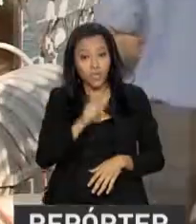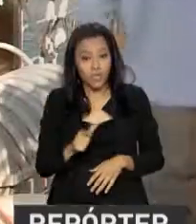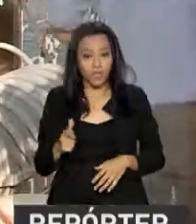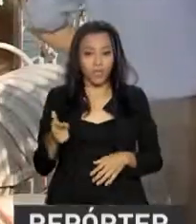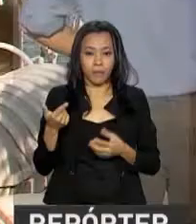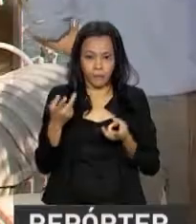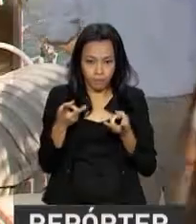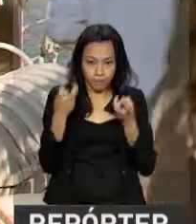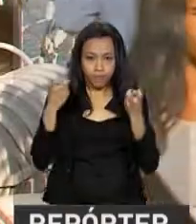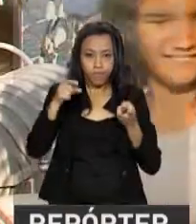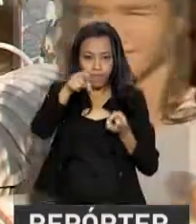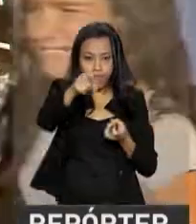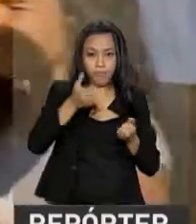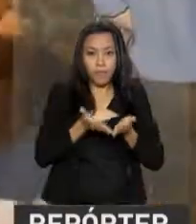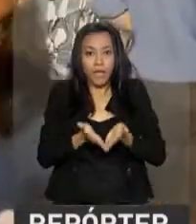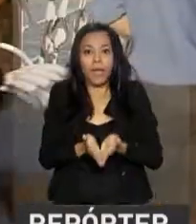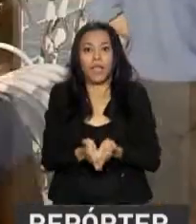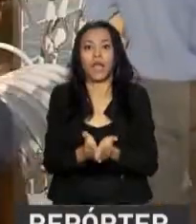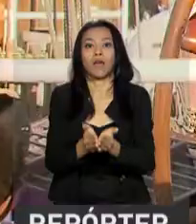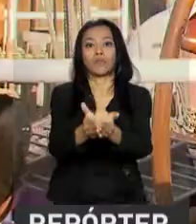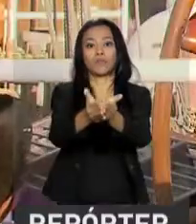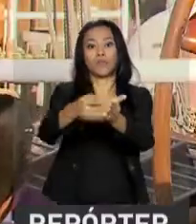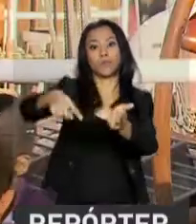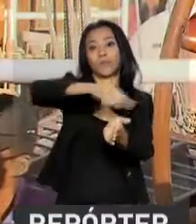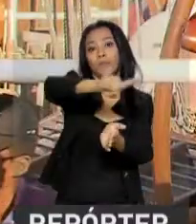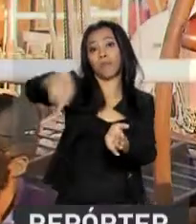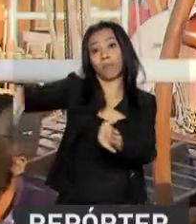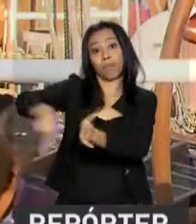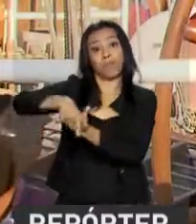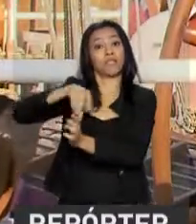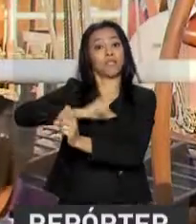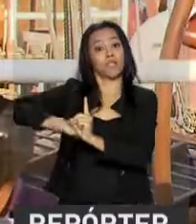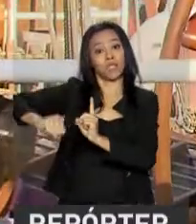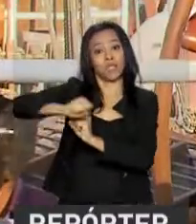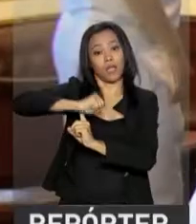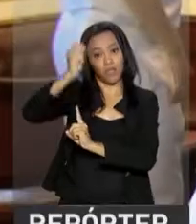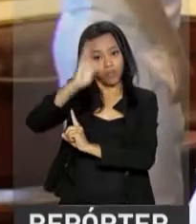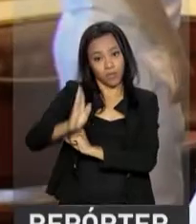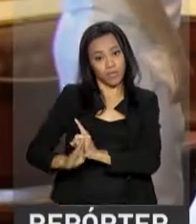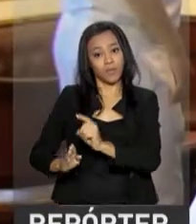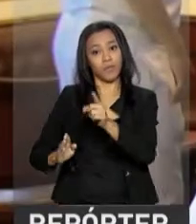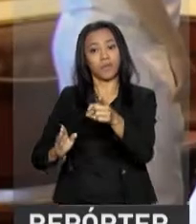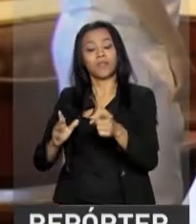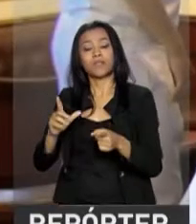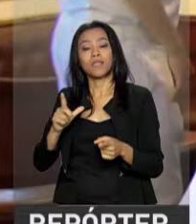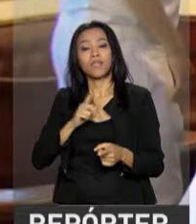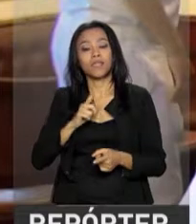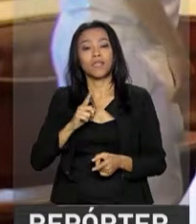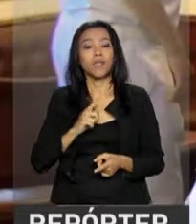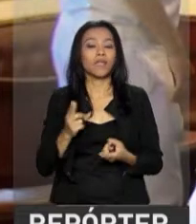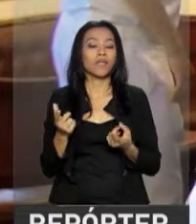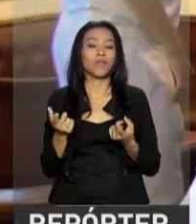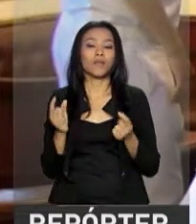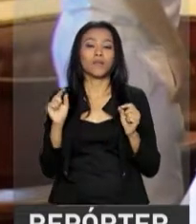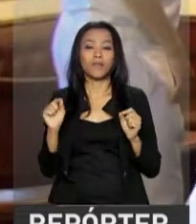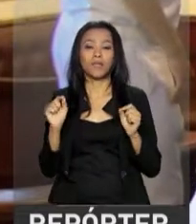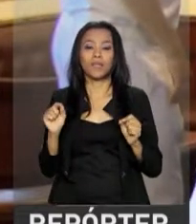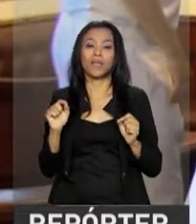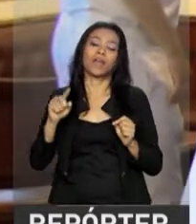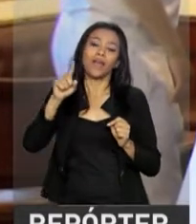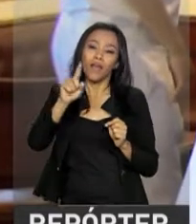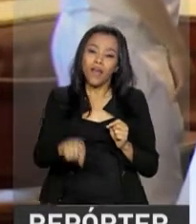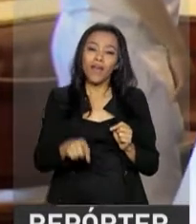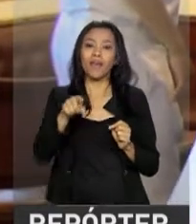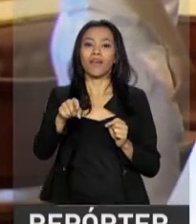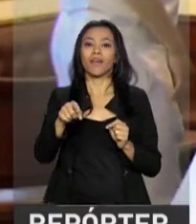que um navio de toda a sociedade brasileira e tenha um pouquinho mais desse grande símbolo para a